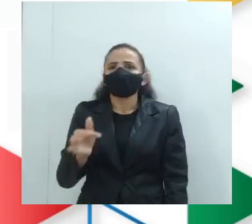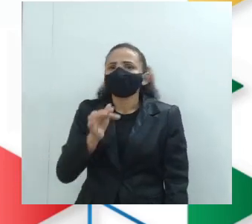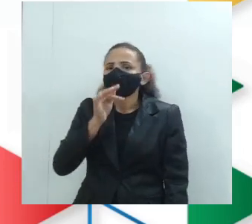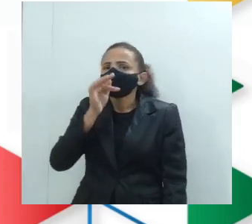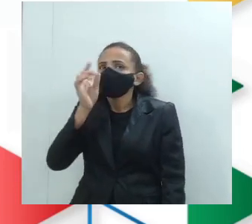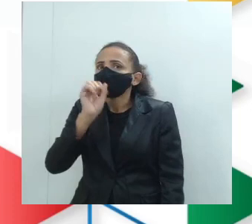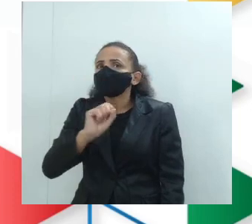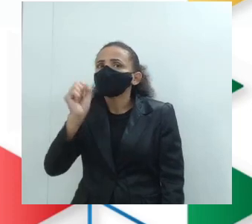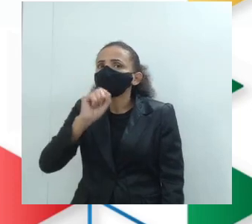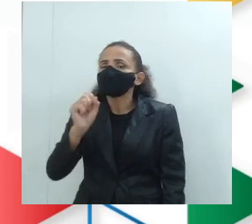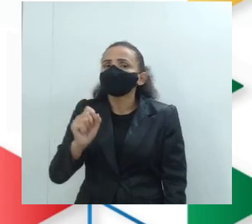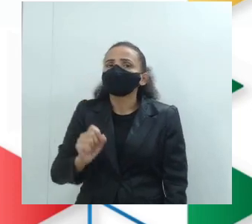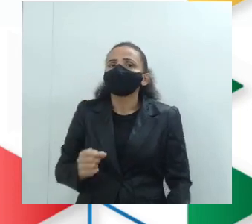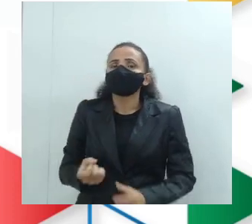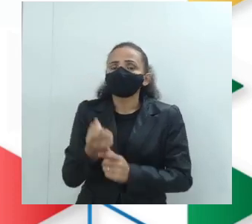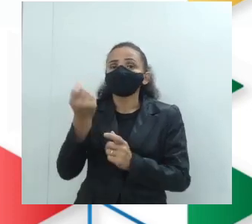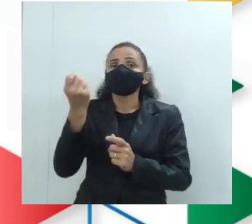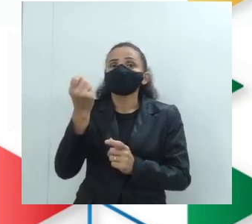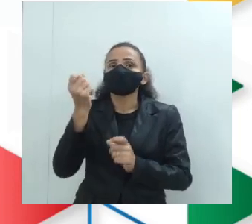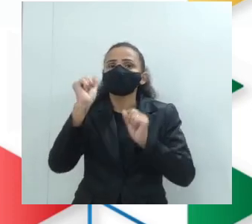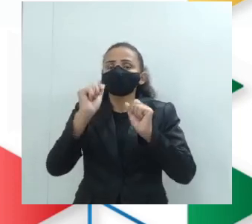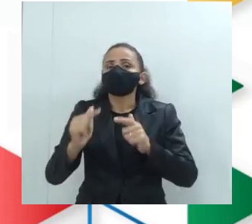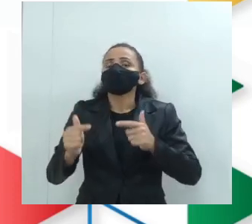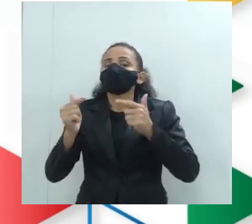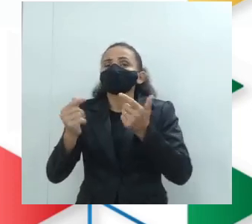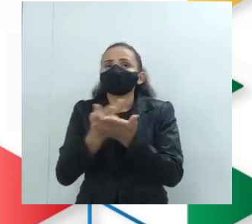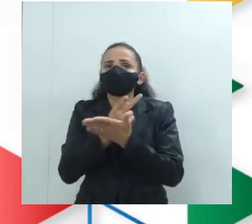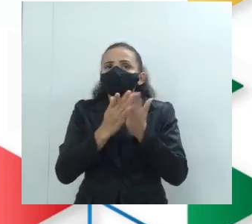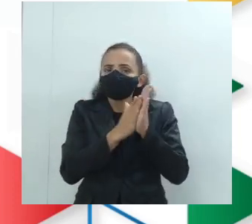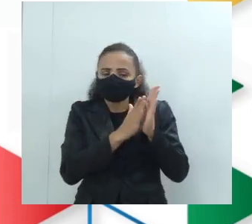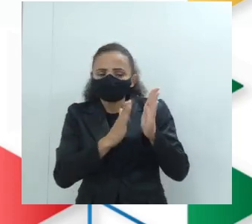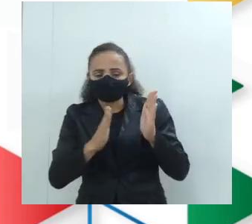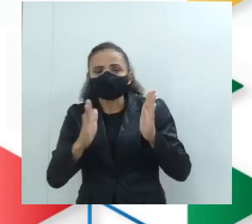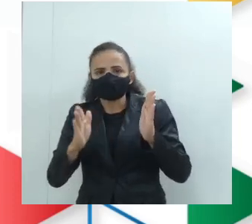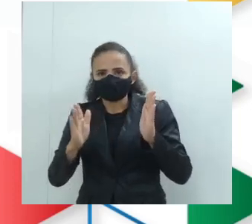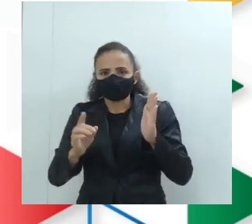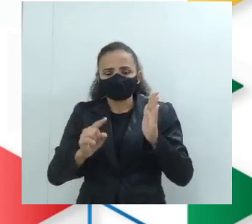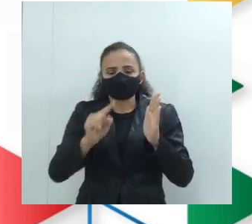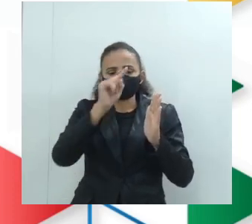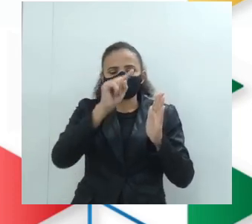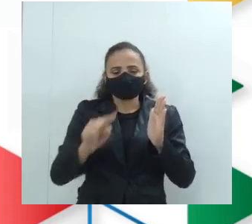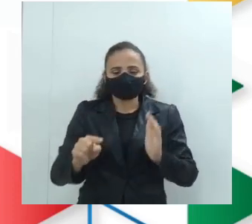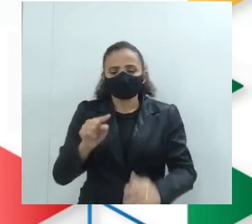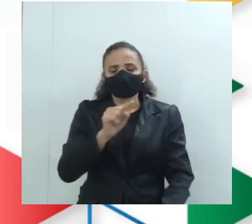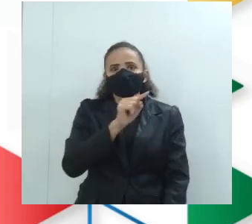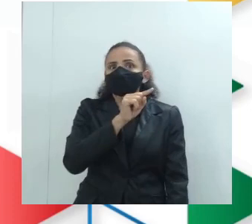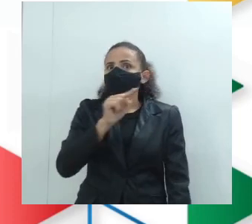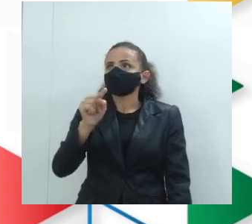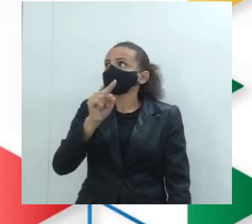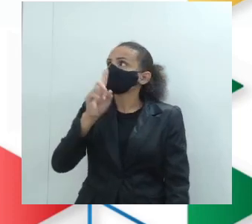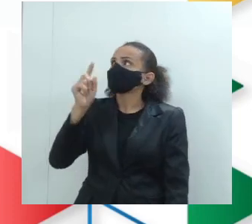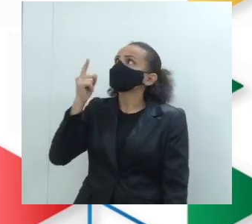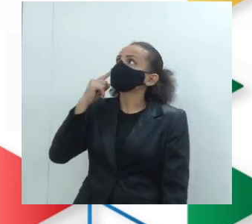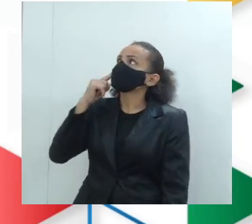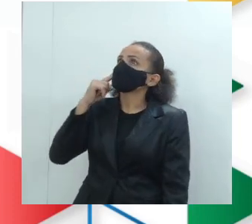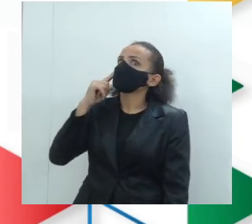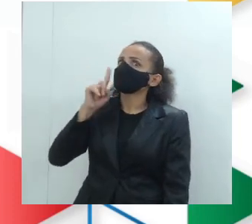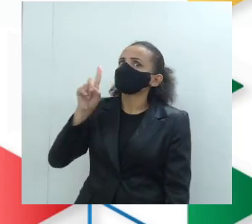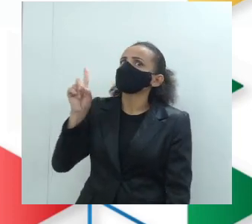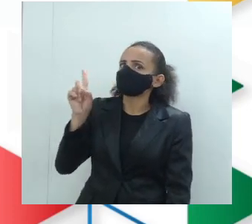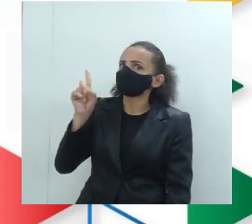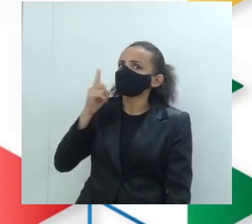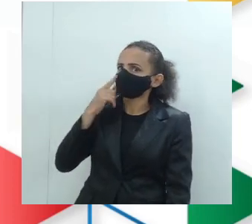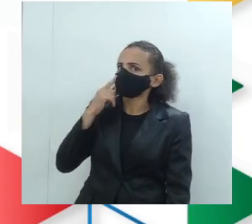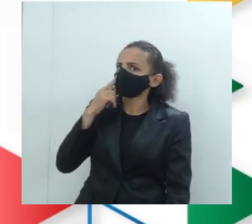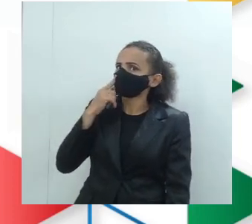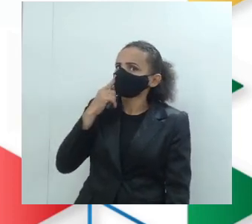dá sorte, ele pode ser dividido em várias partes, reproduzindo seus lados com maior facilidade. Então até